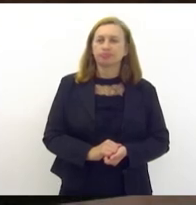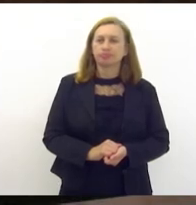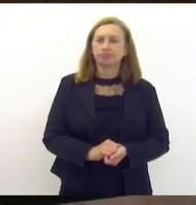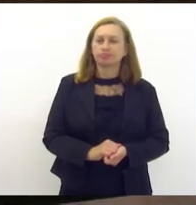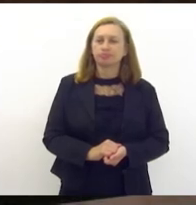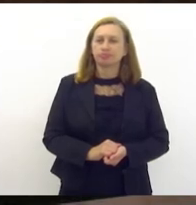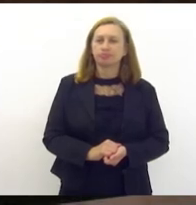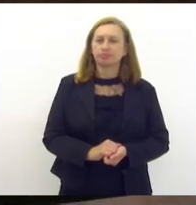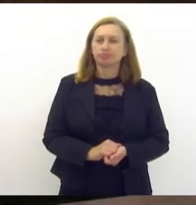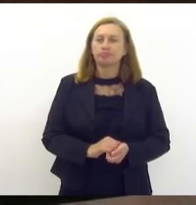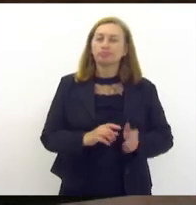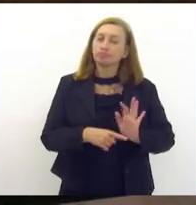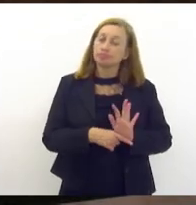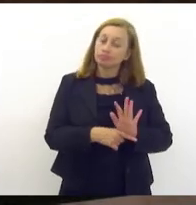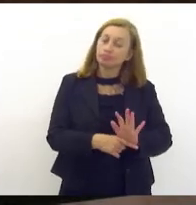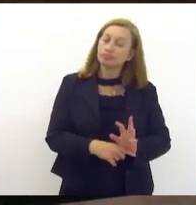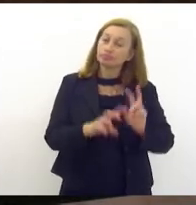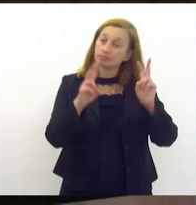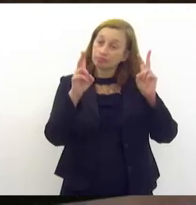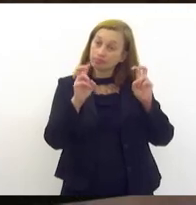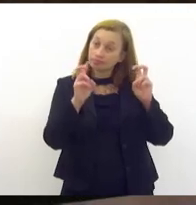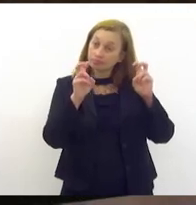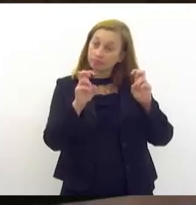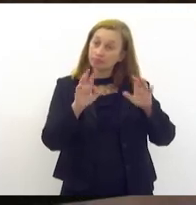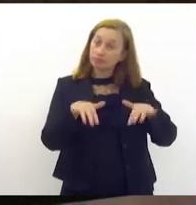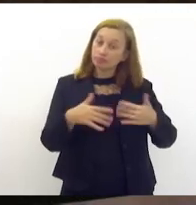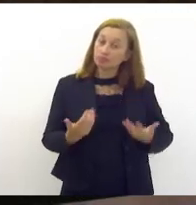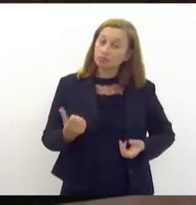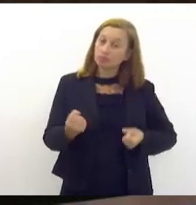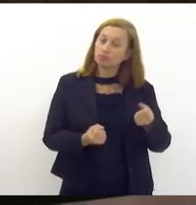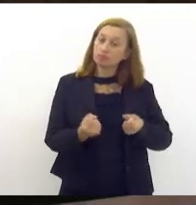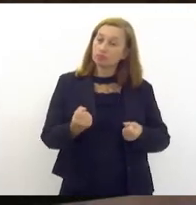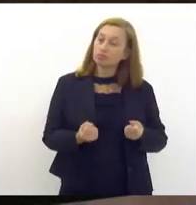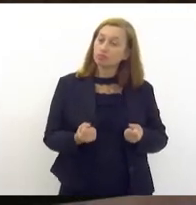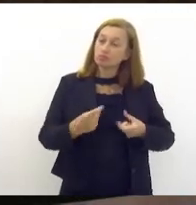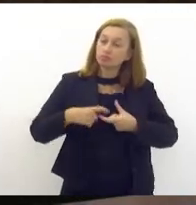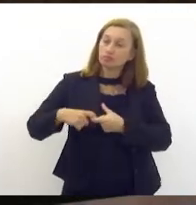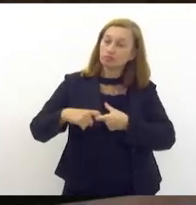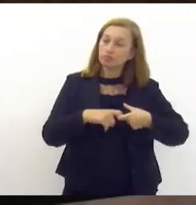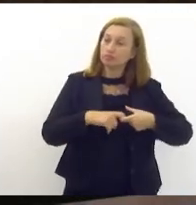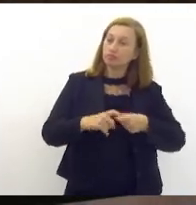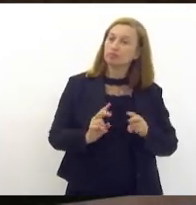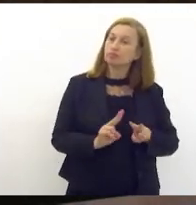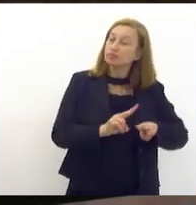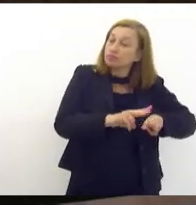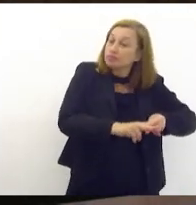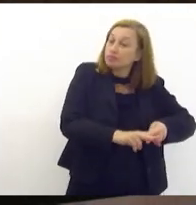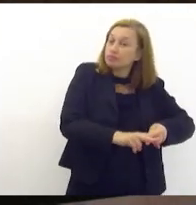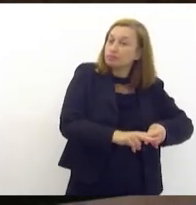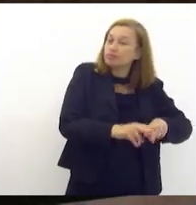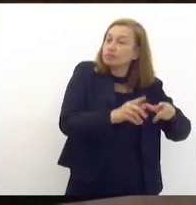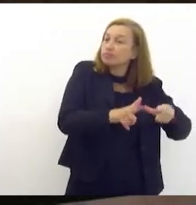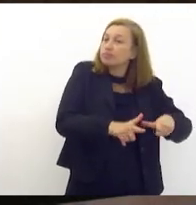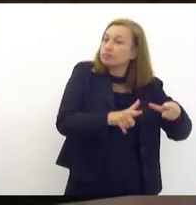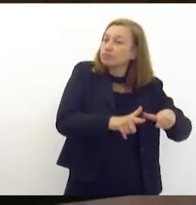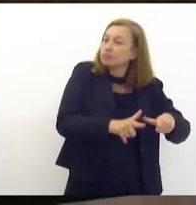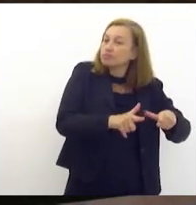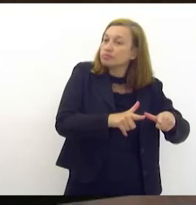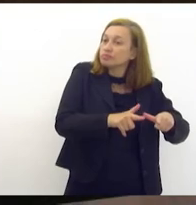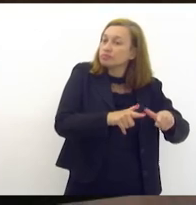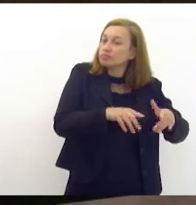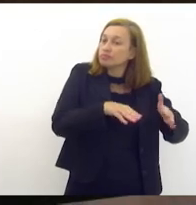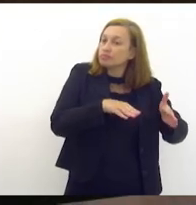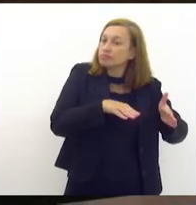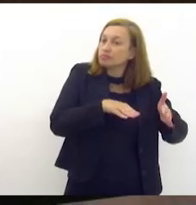Nos casos excepcionais, quando os veículos forem rebocados em locais que estejam ali atrapalhando as